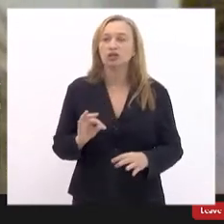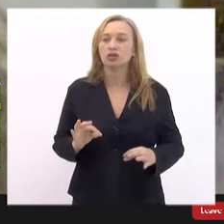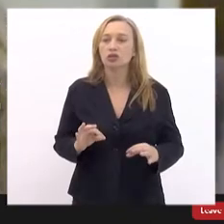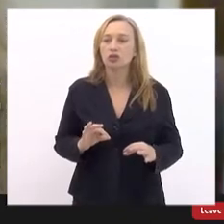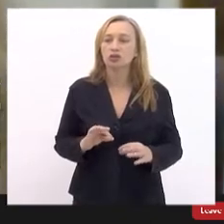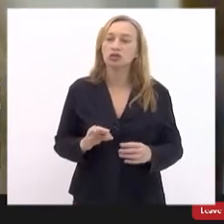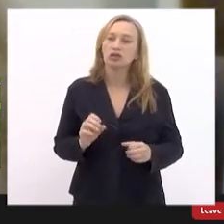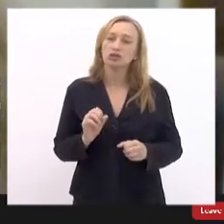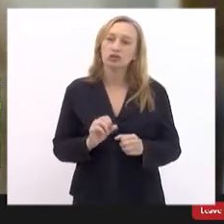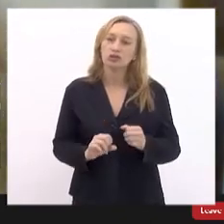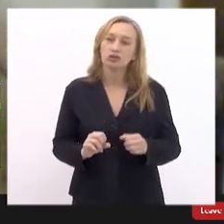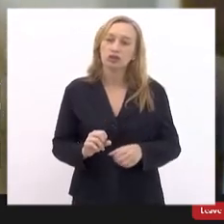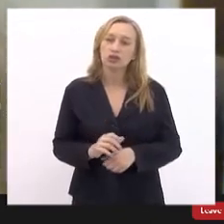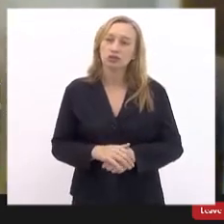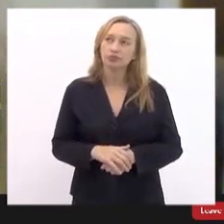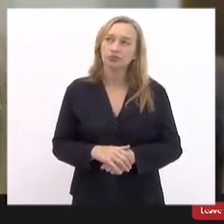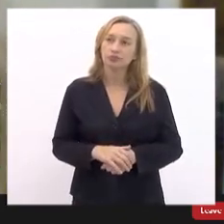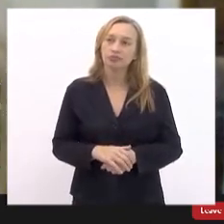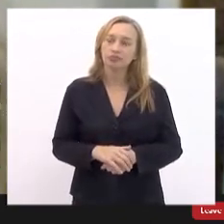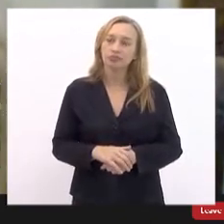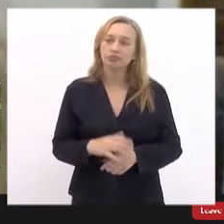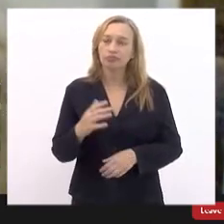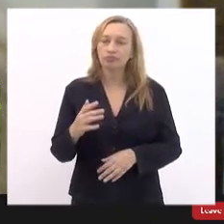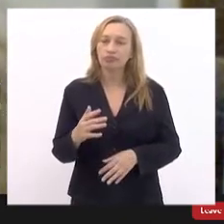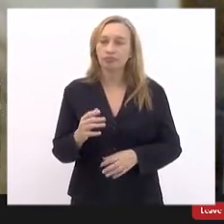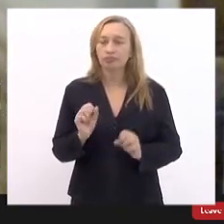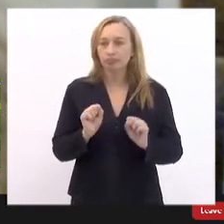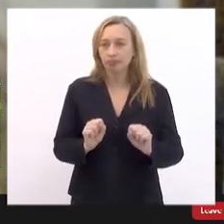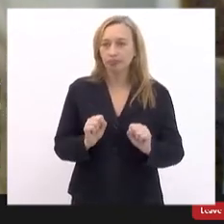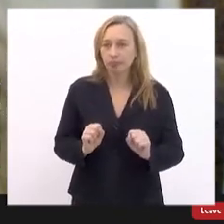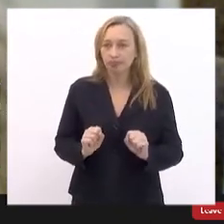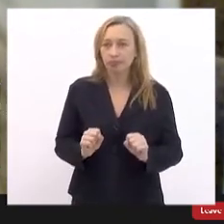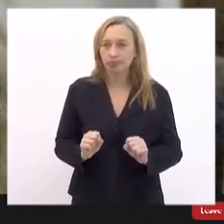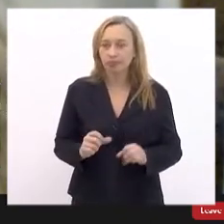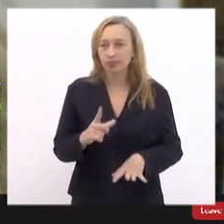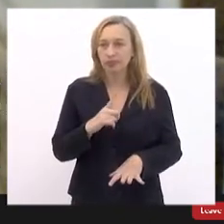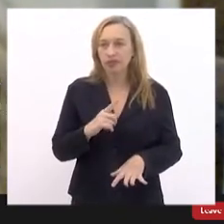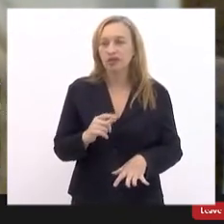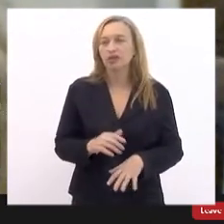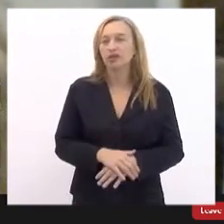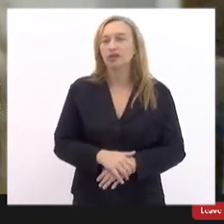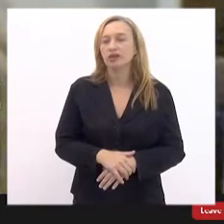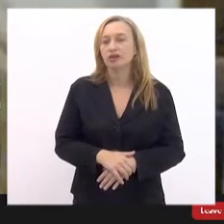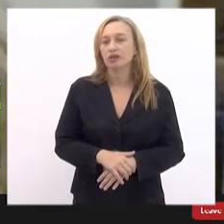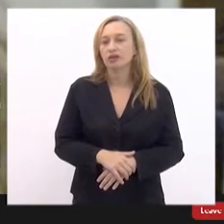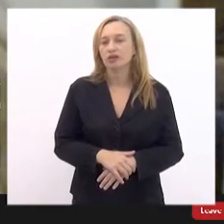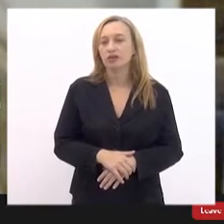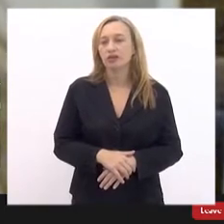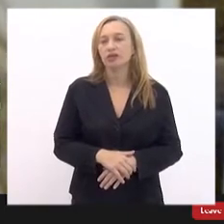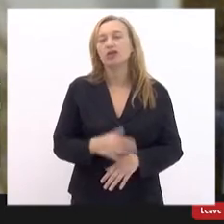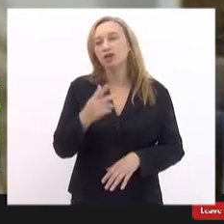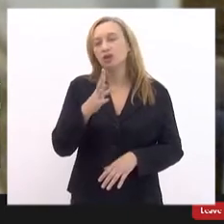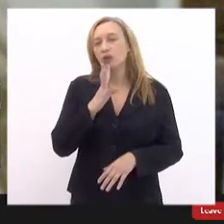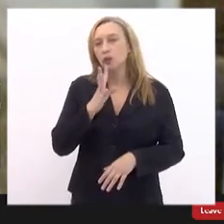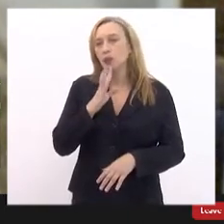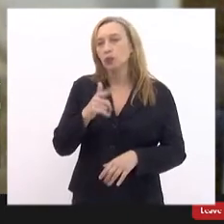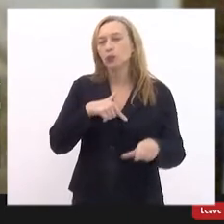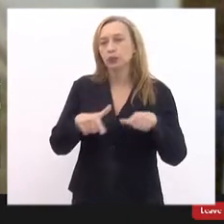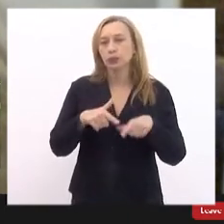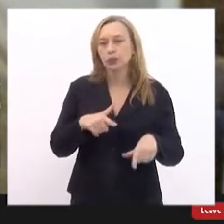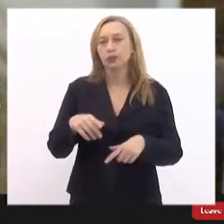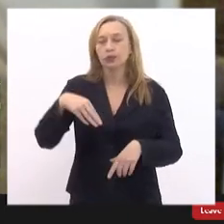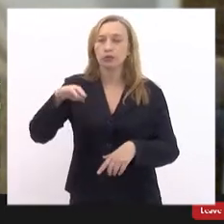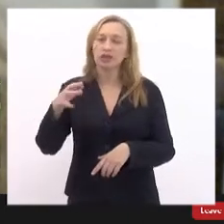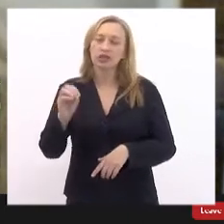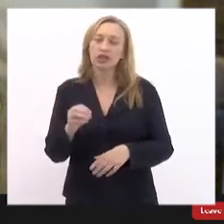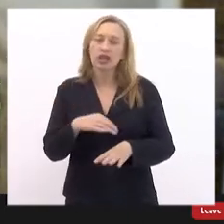gente fez o que estava em nossas mãos, e reconheço que o trabalho do Marcelo, ele é fundamental